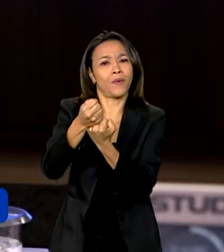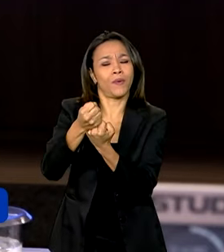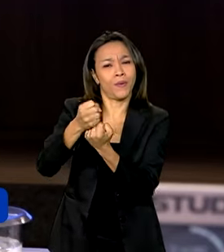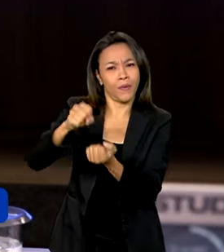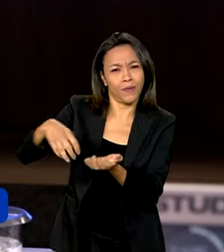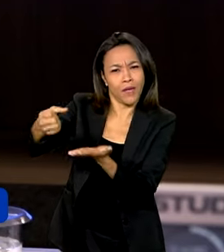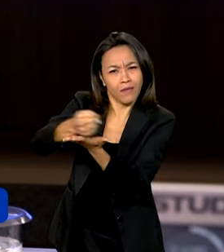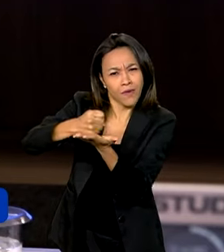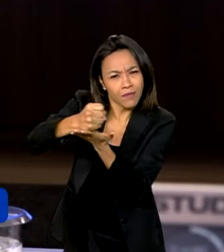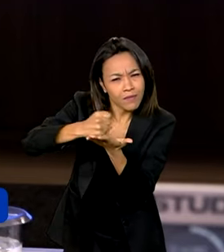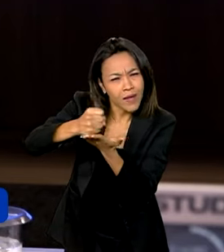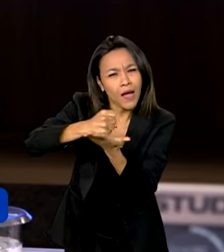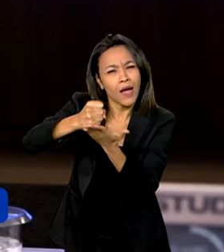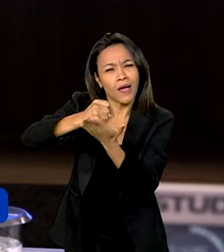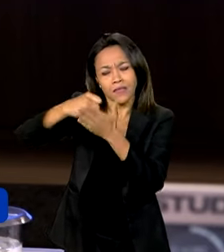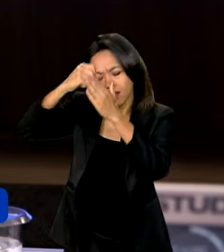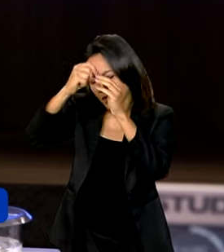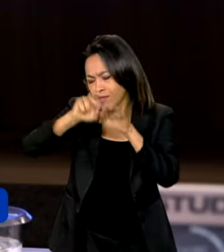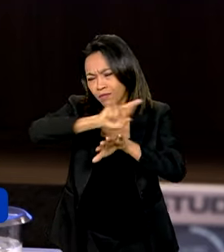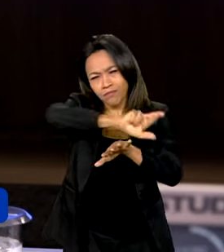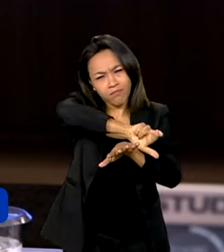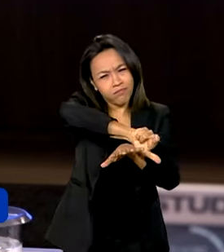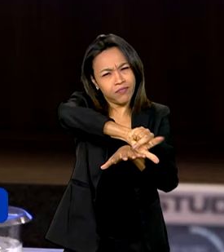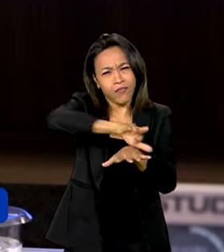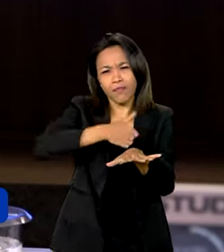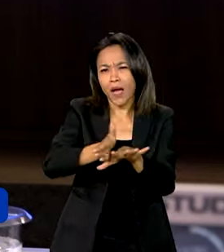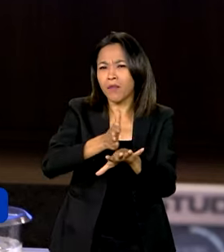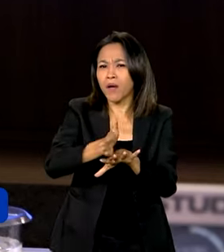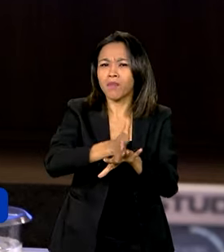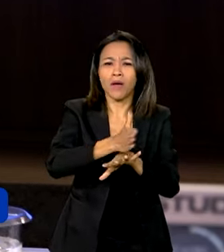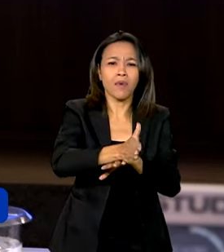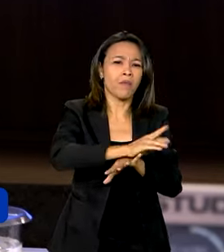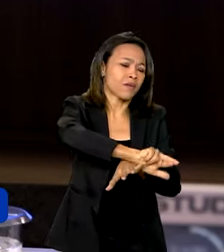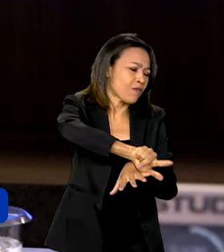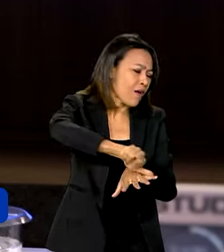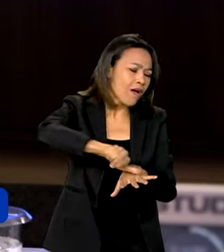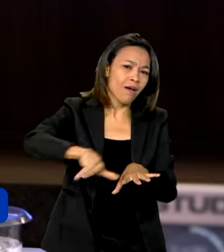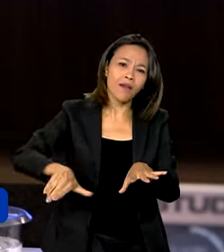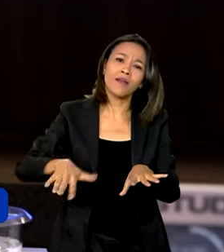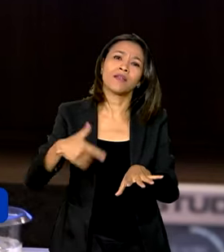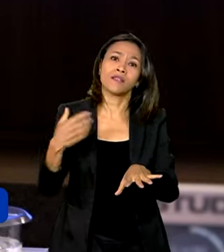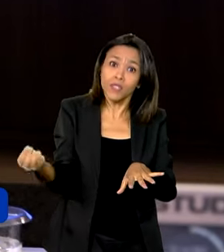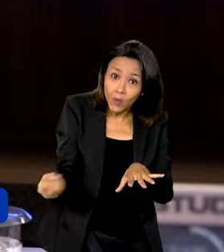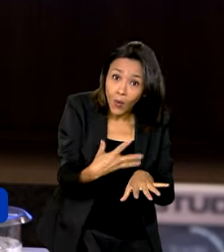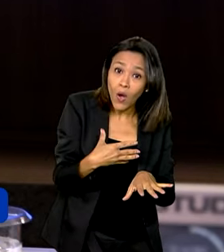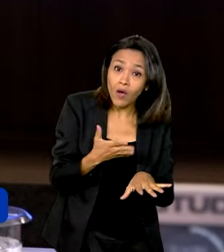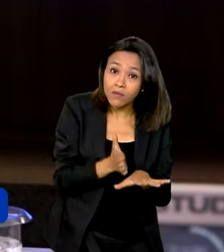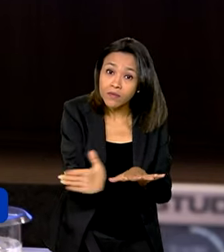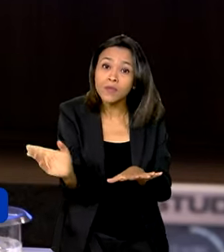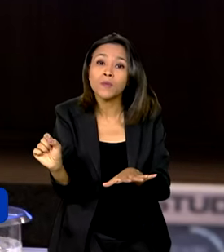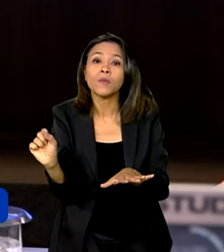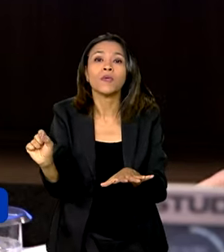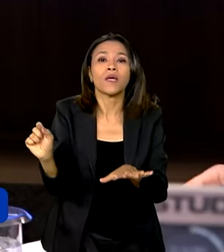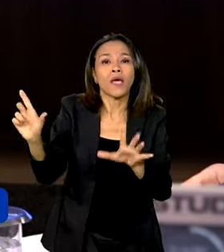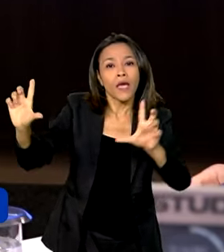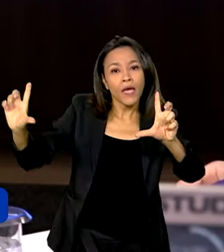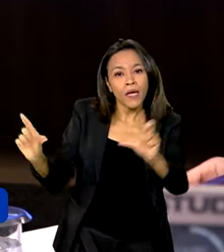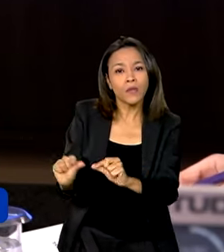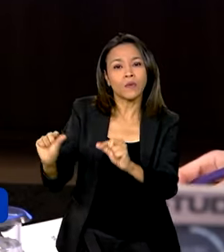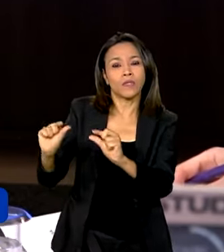além da farmácia popular enfim todas as ações que retomamos e ações novas como o programa de redução de filas de